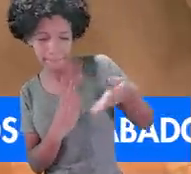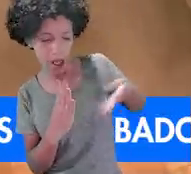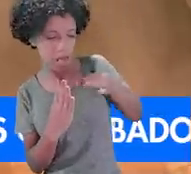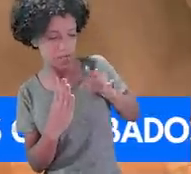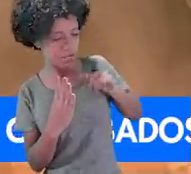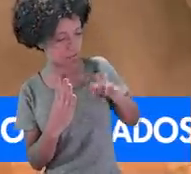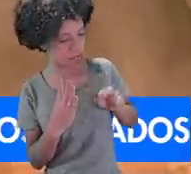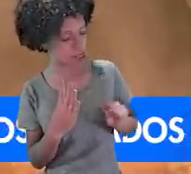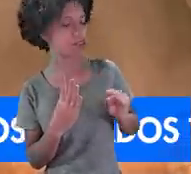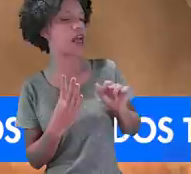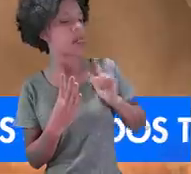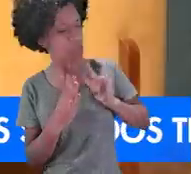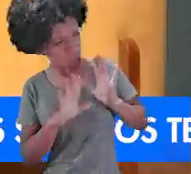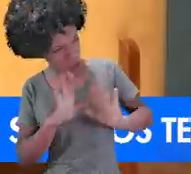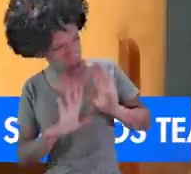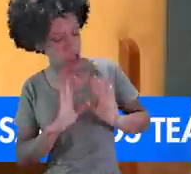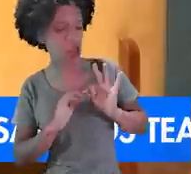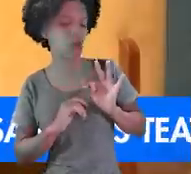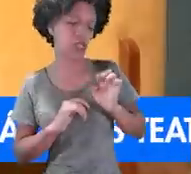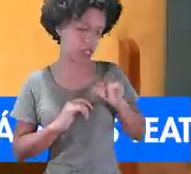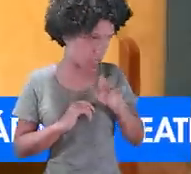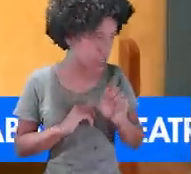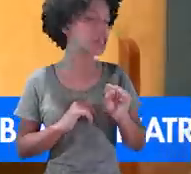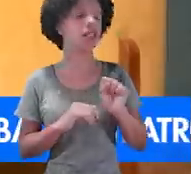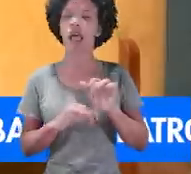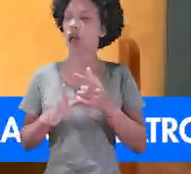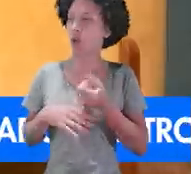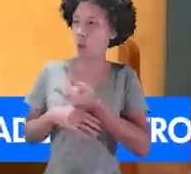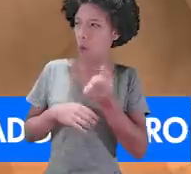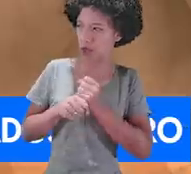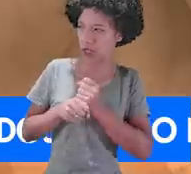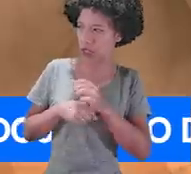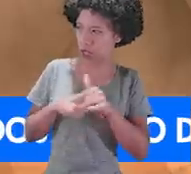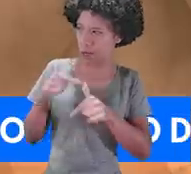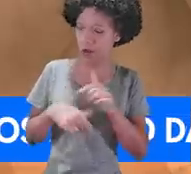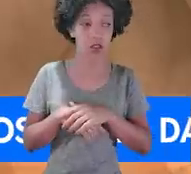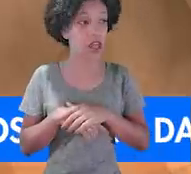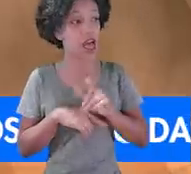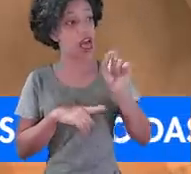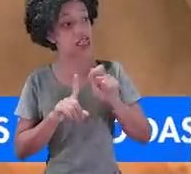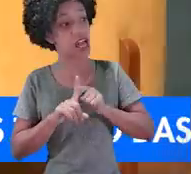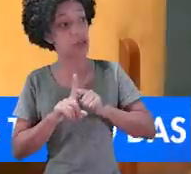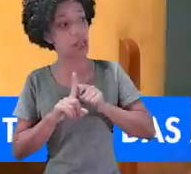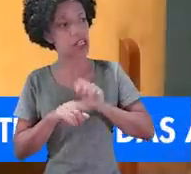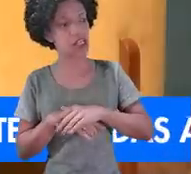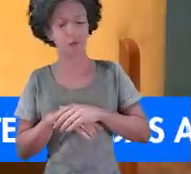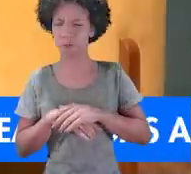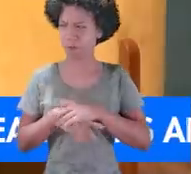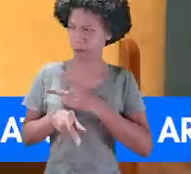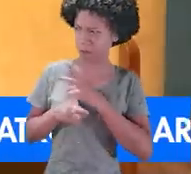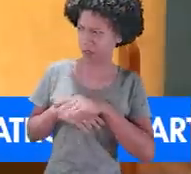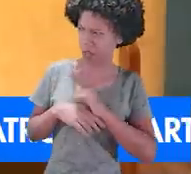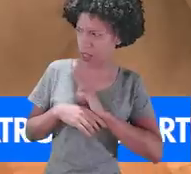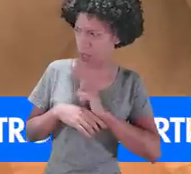Tem que ter todo um cuidado, né? Tem um processo, entendeu? Todo cuidado. E você tá quanto tempo fazendo isso? É, 10 meses. 10 meses. Tá, eu vi que você trouxe